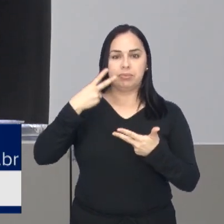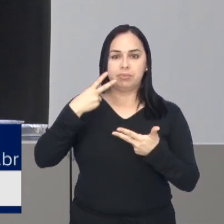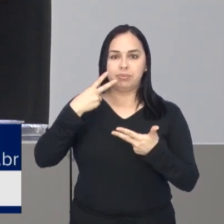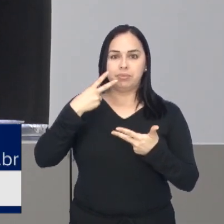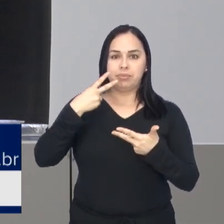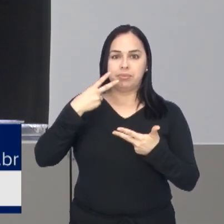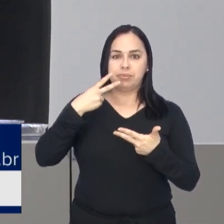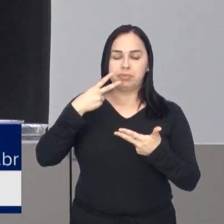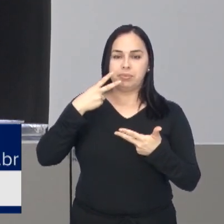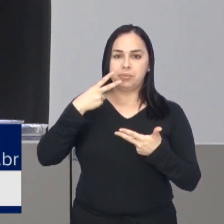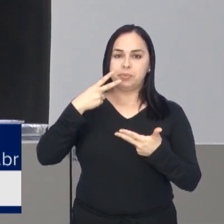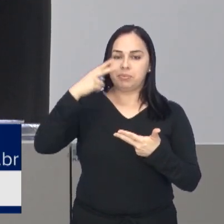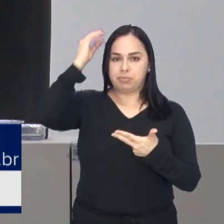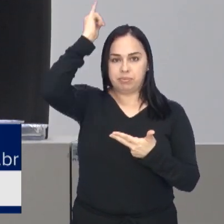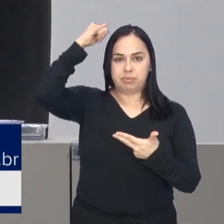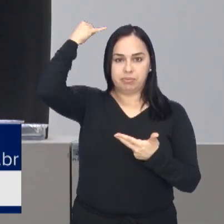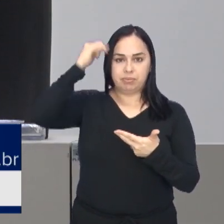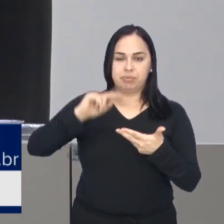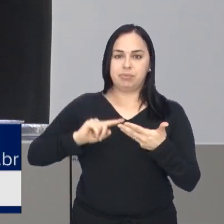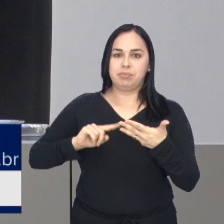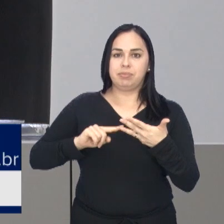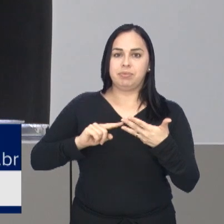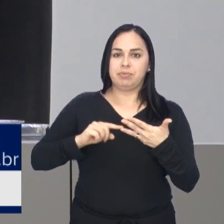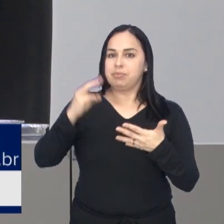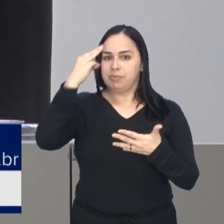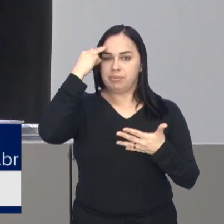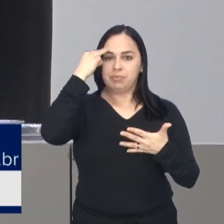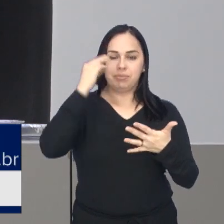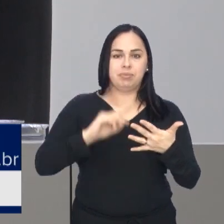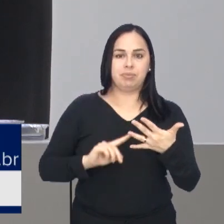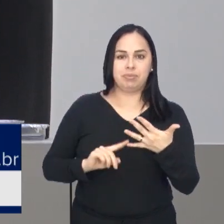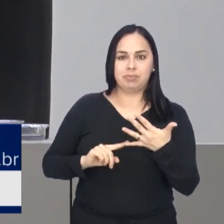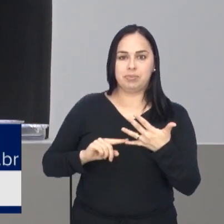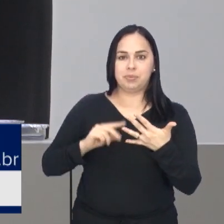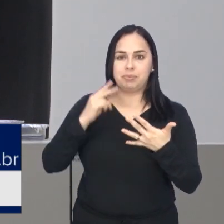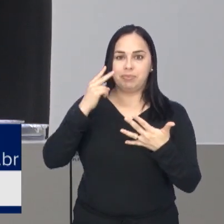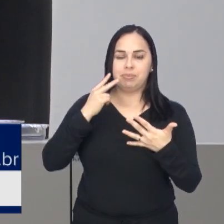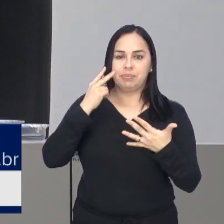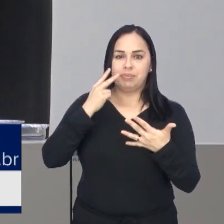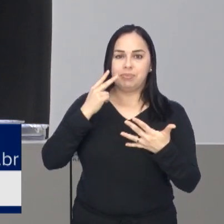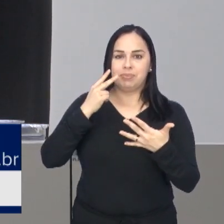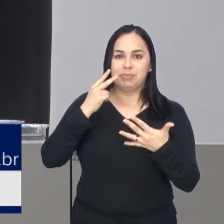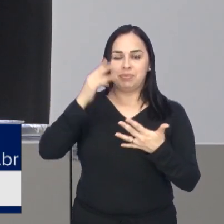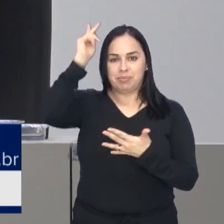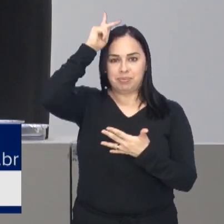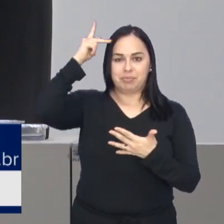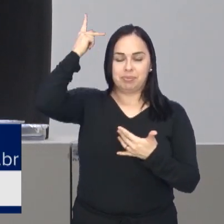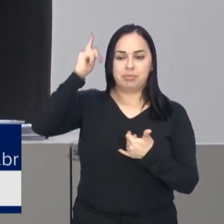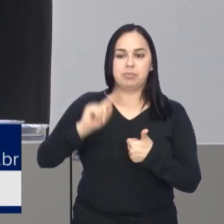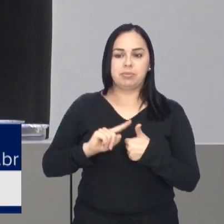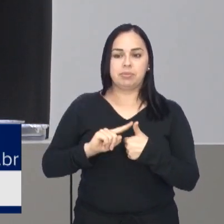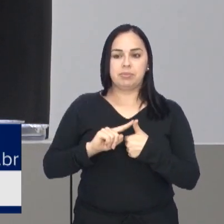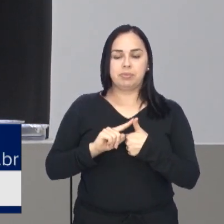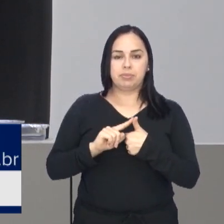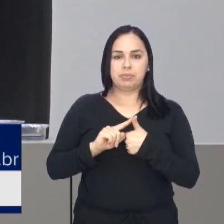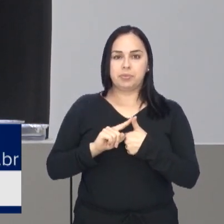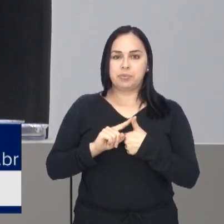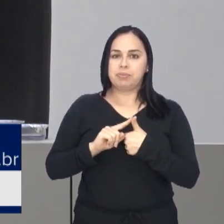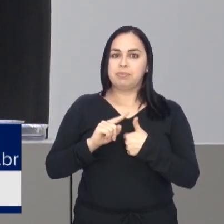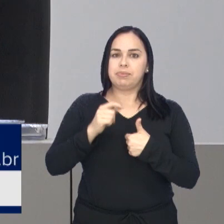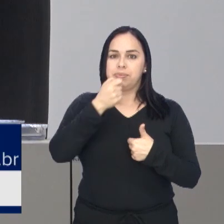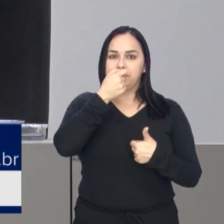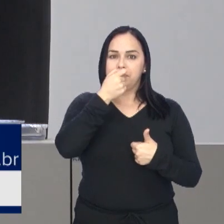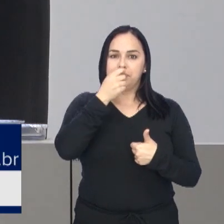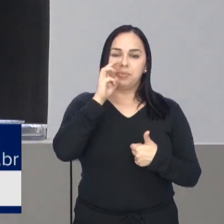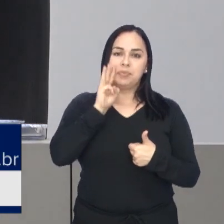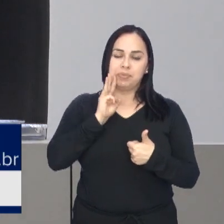Dr. José Cláudio, vereador Marcelo Garcia, vereador Fernando Petiti, vereador Walter